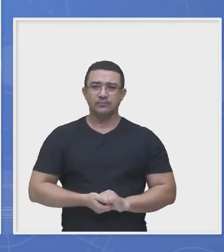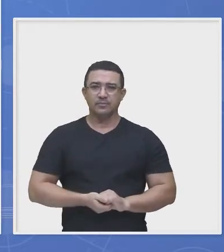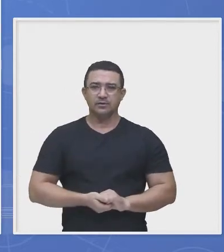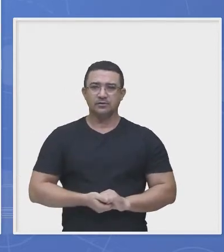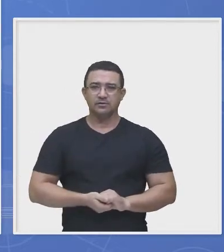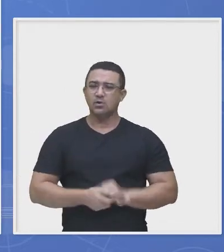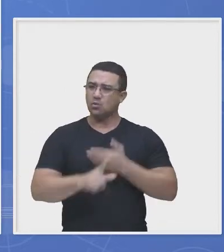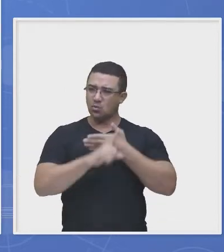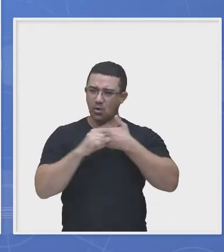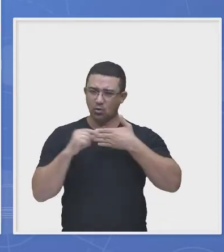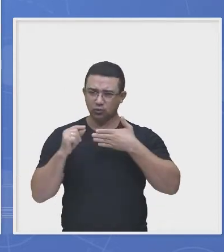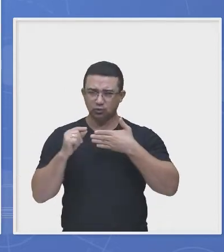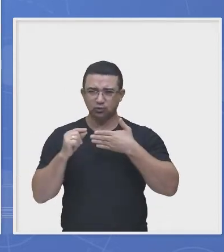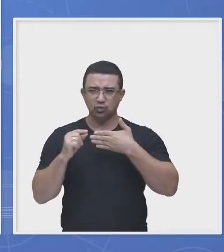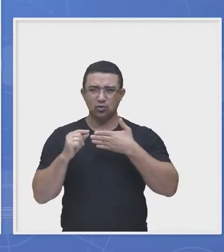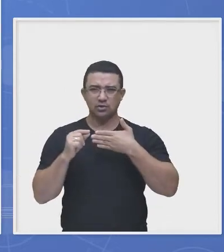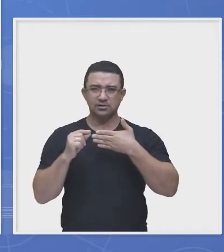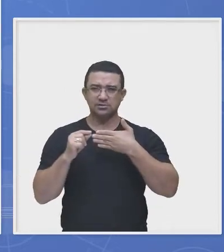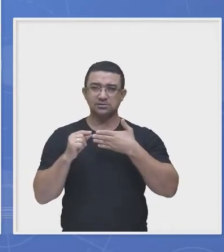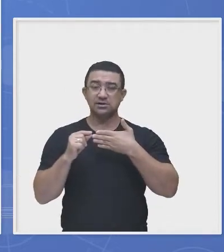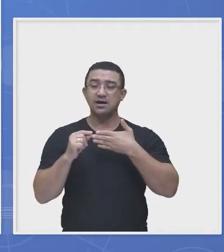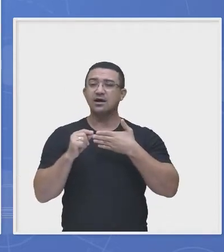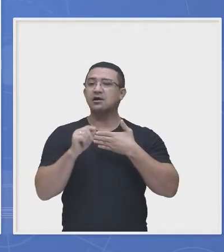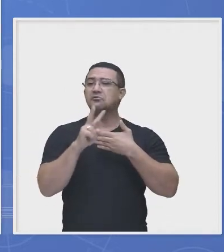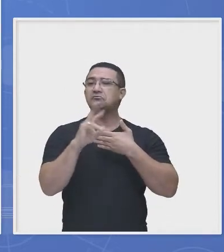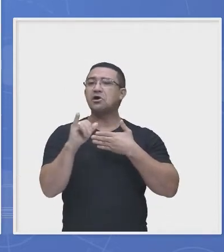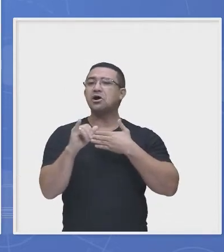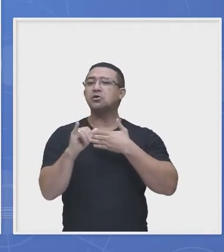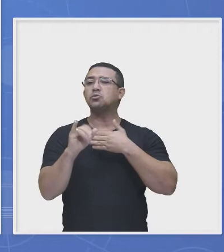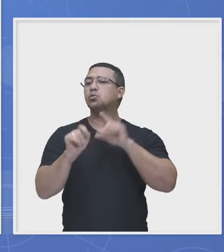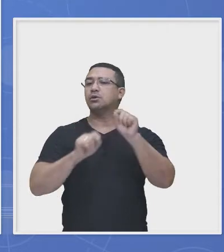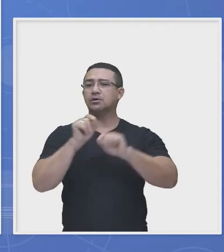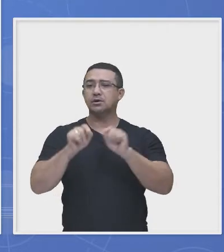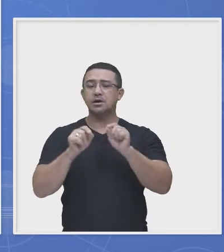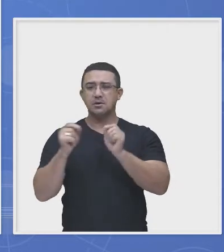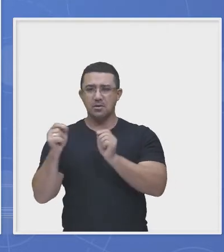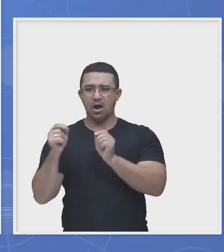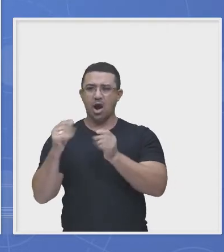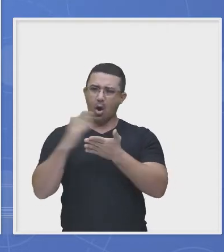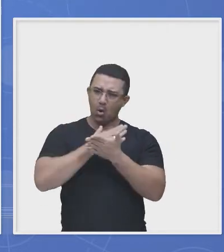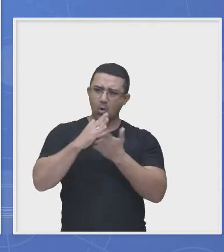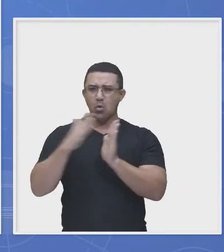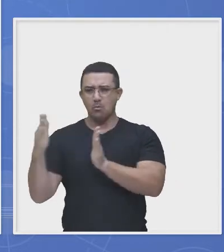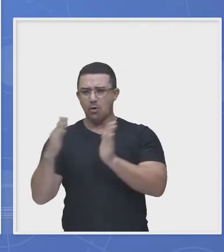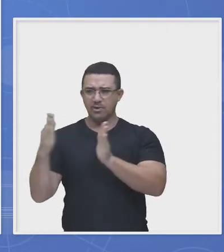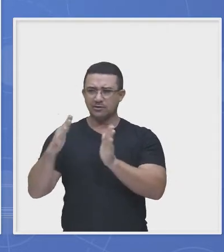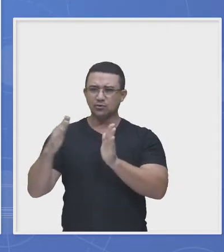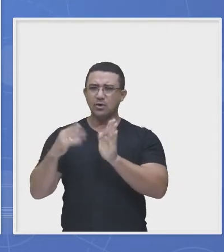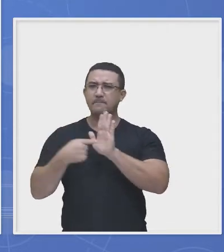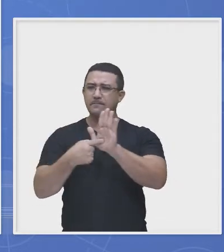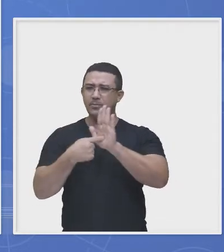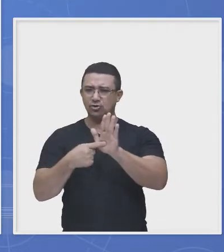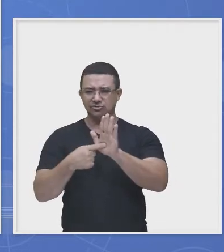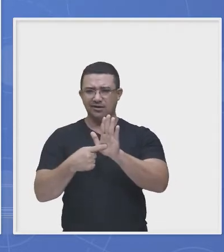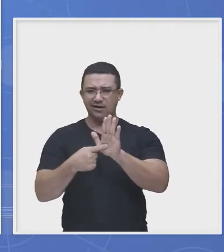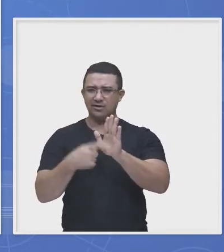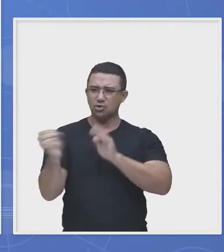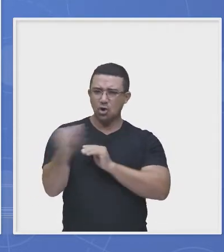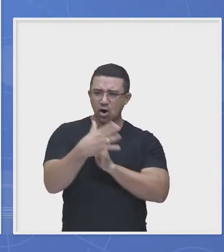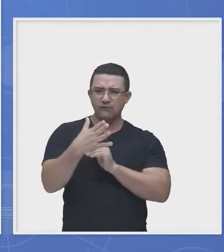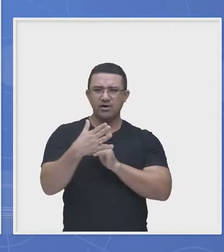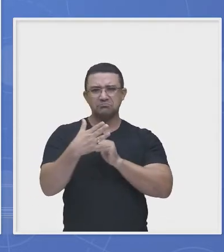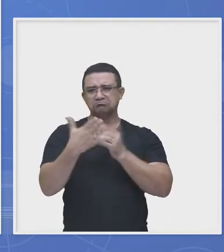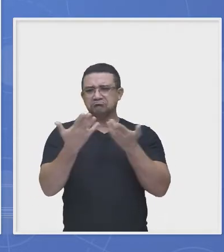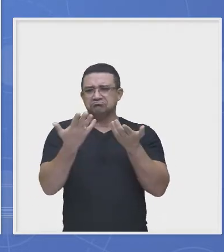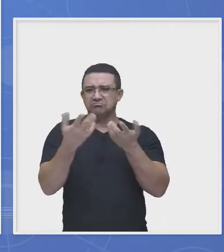autores, eles são exatamente aqueles que eles vão, em determinados momentos, apresentar uma inovação, seja na linguagem, na forma